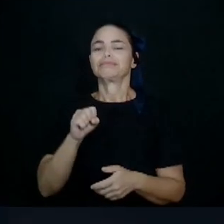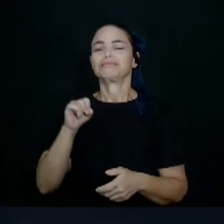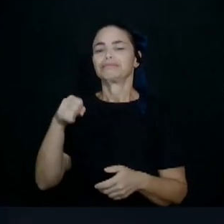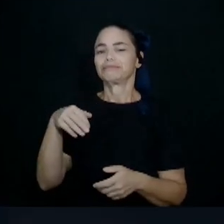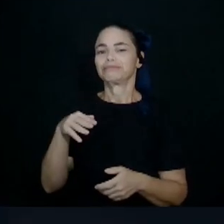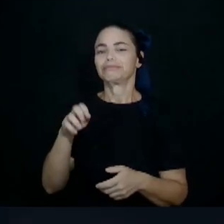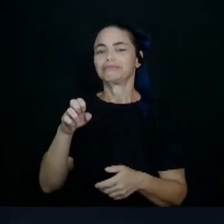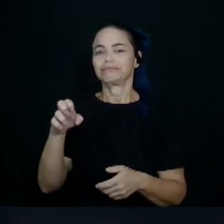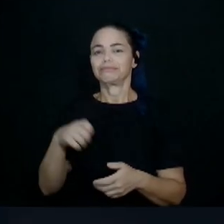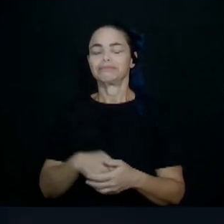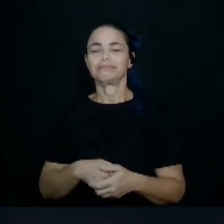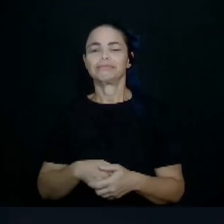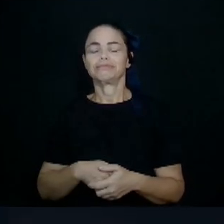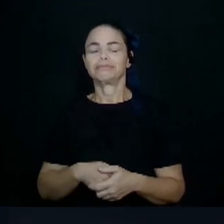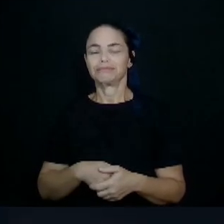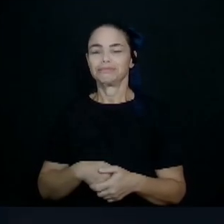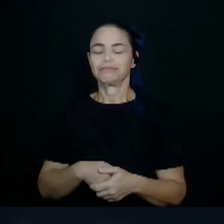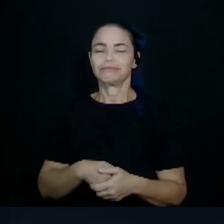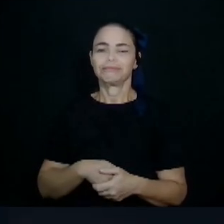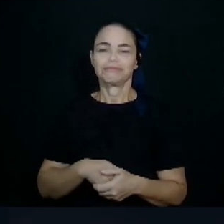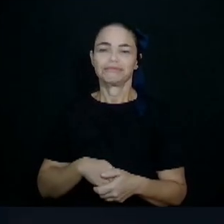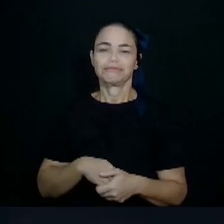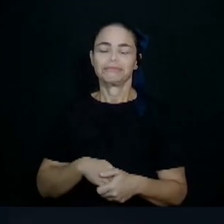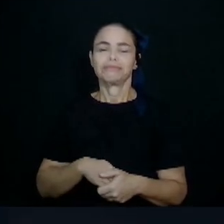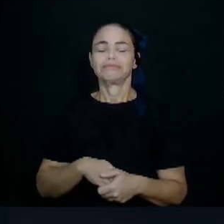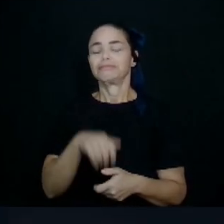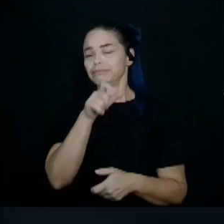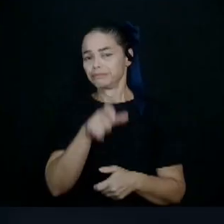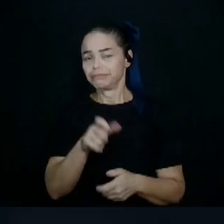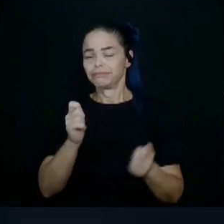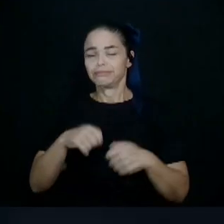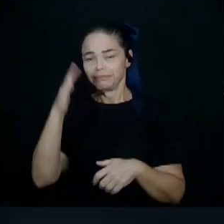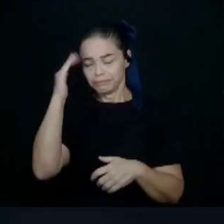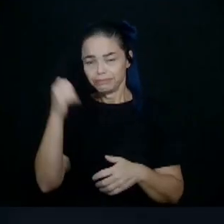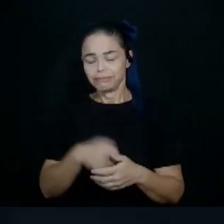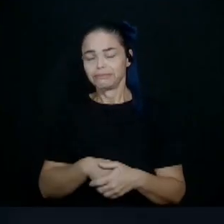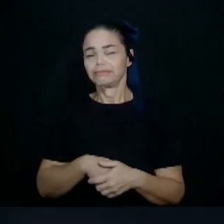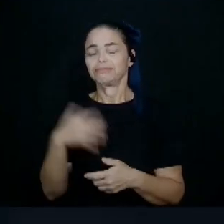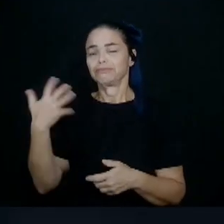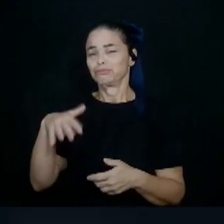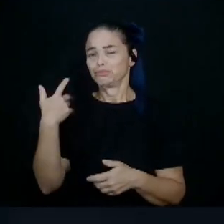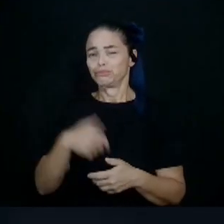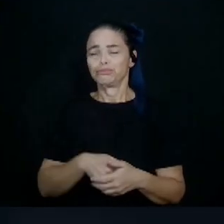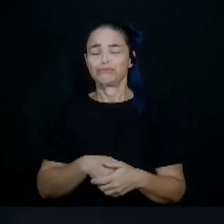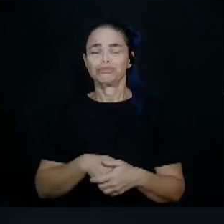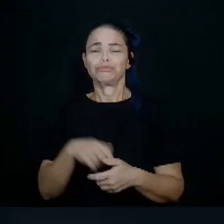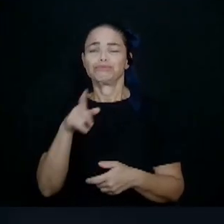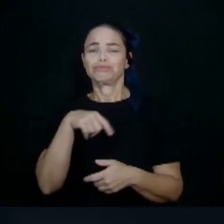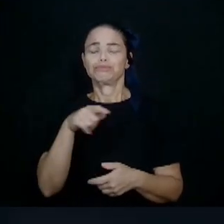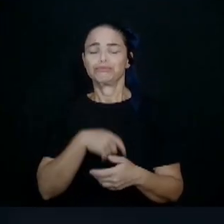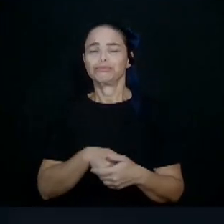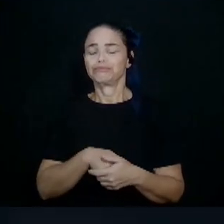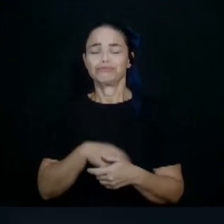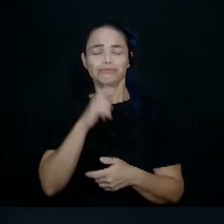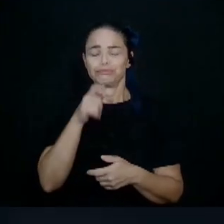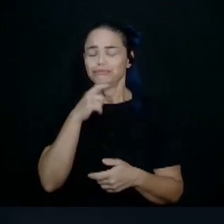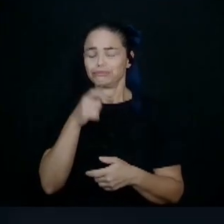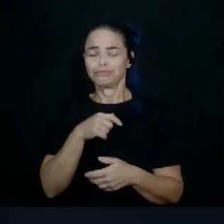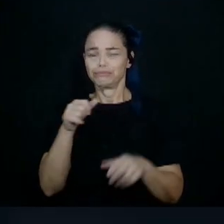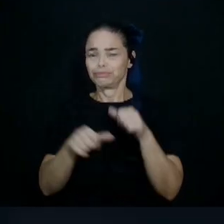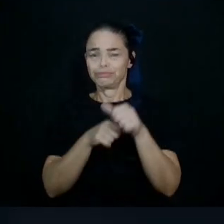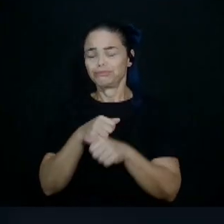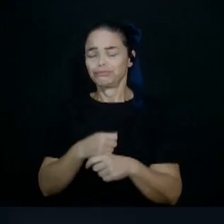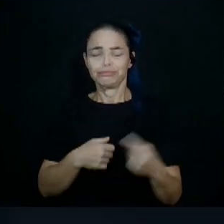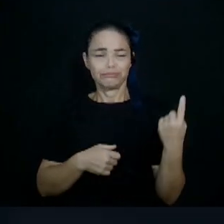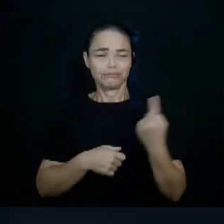das Oliveiras. A pessoa pode saber que está exagerando e mesmo assim não conseguir mudar sozinha?